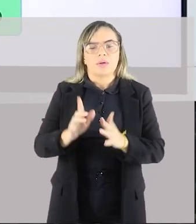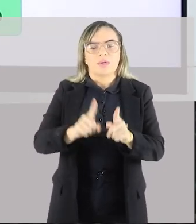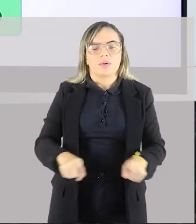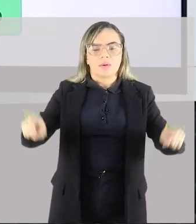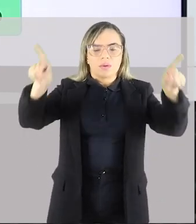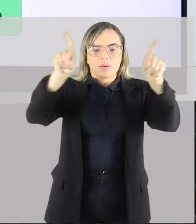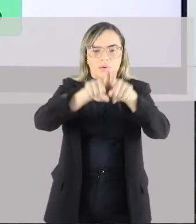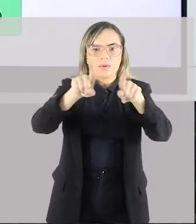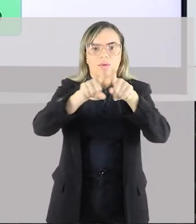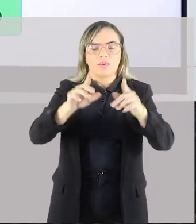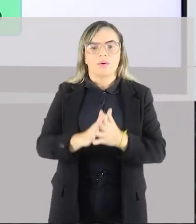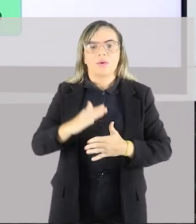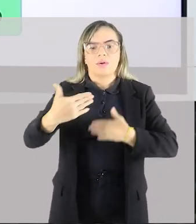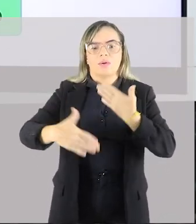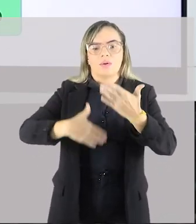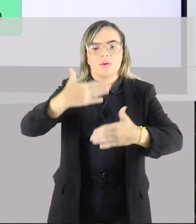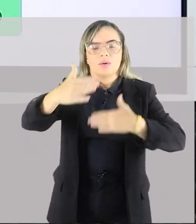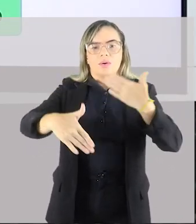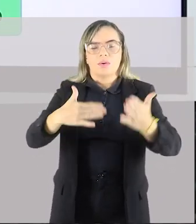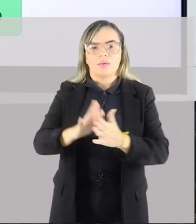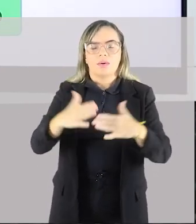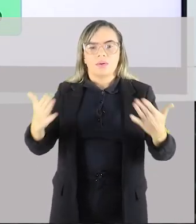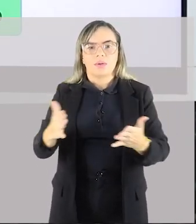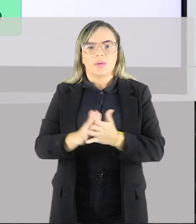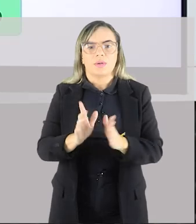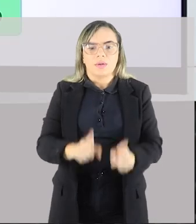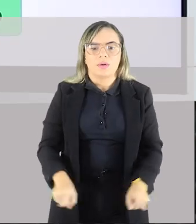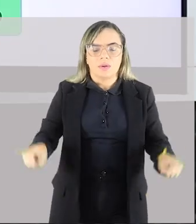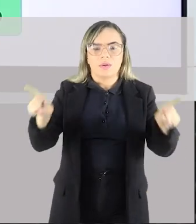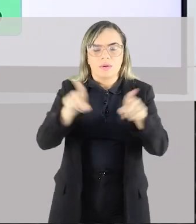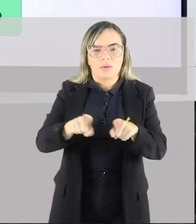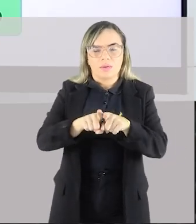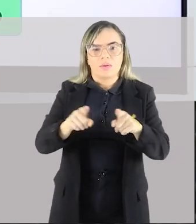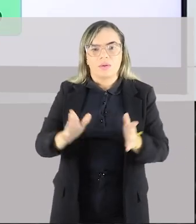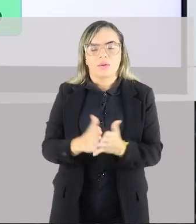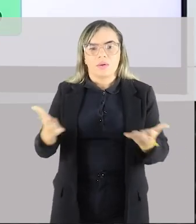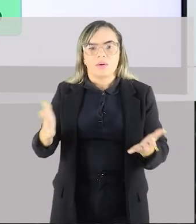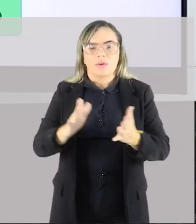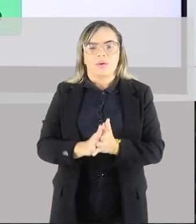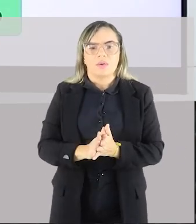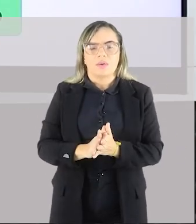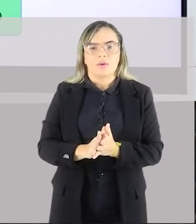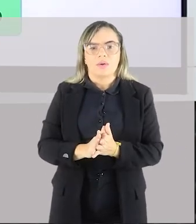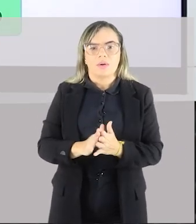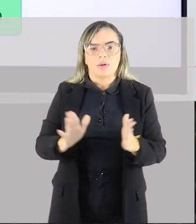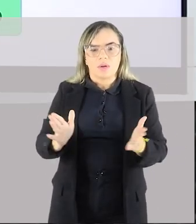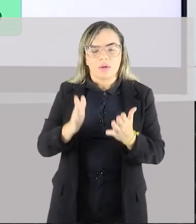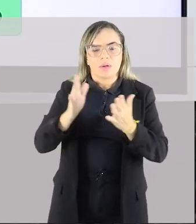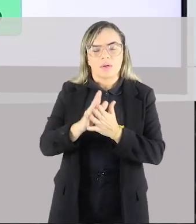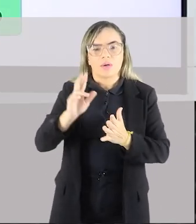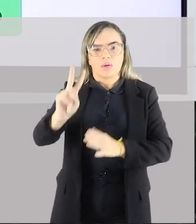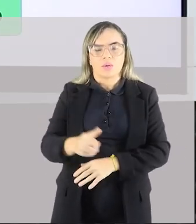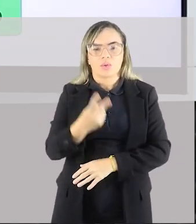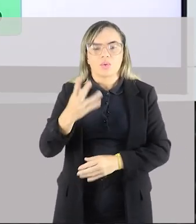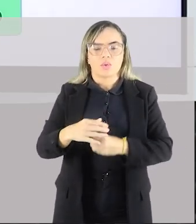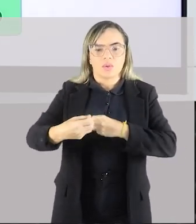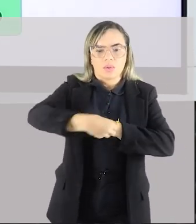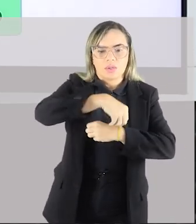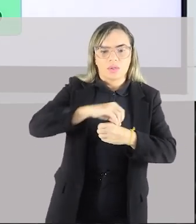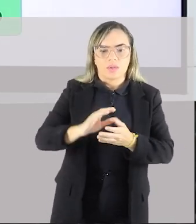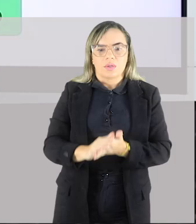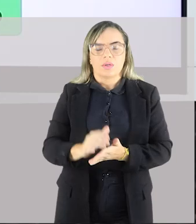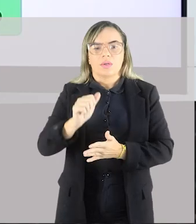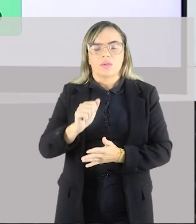também é que durante esse processo, a gente também acaba produzindo 2 moléculas de ATP,